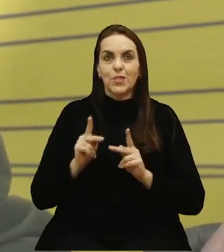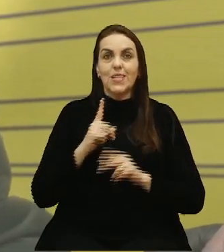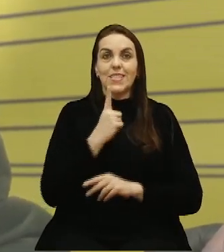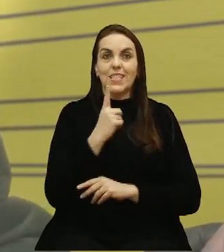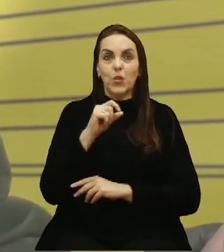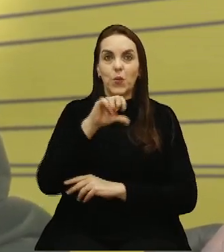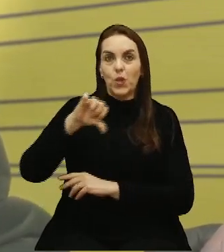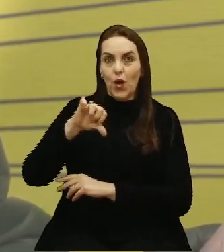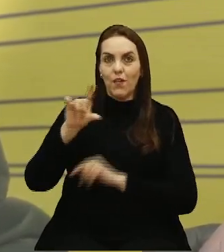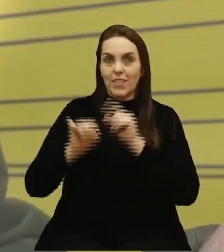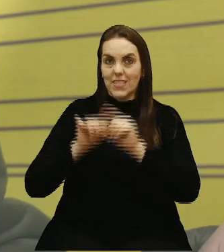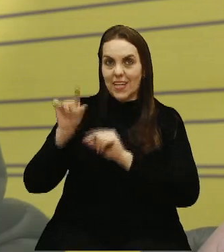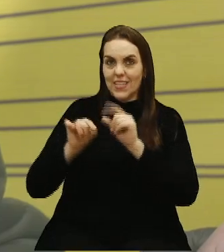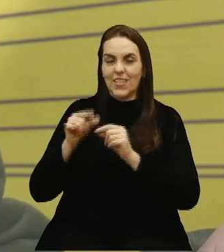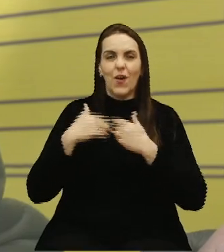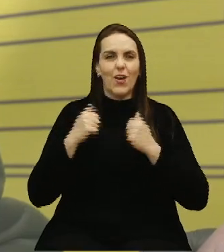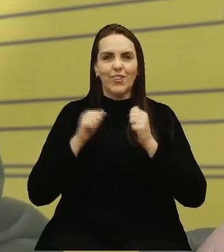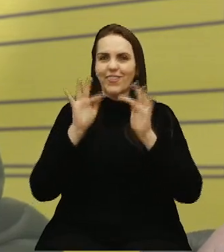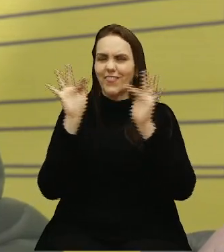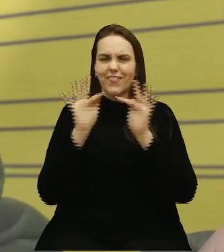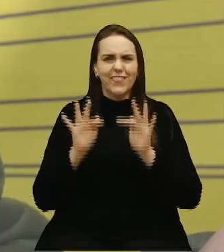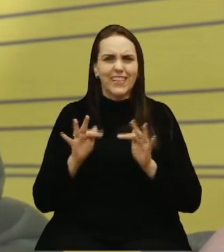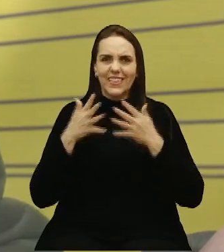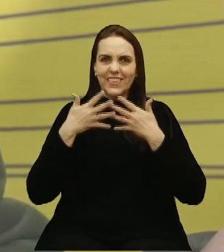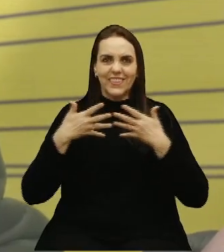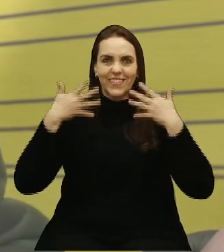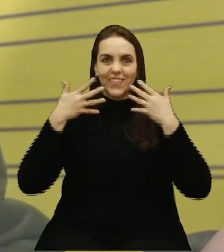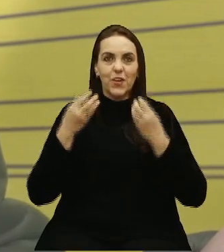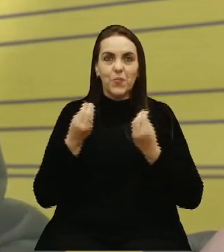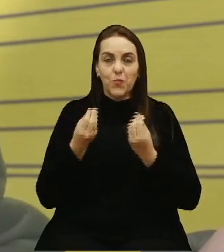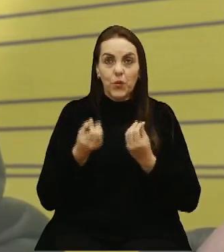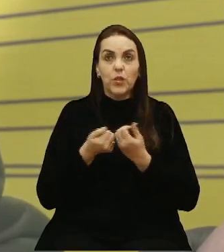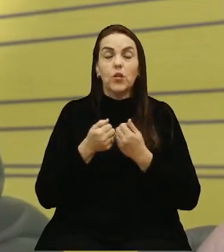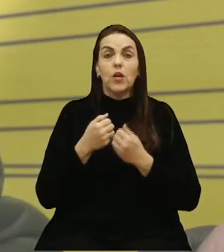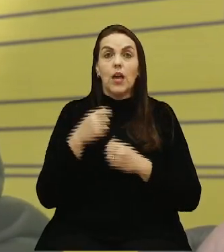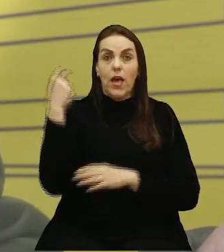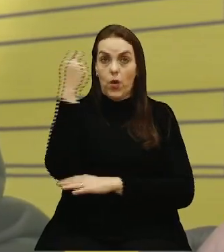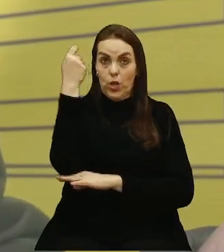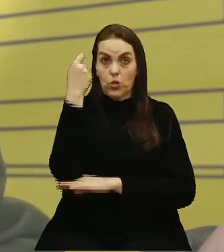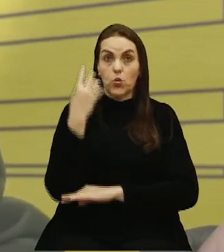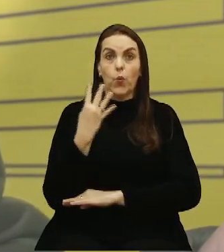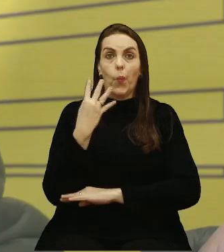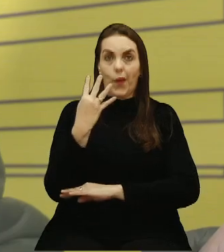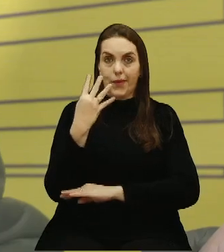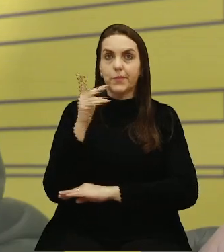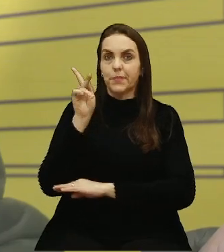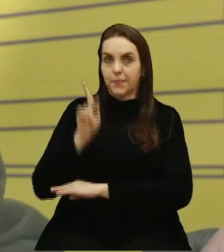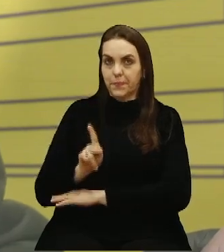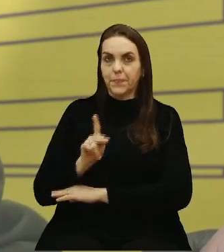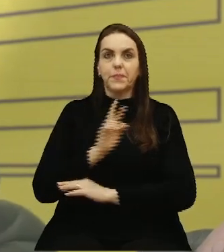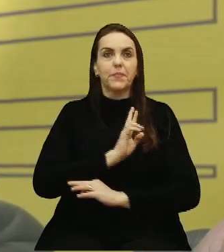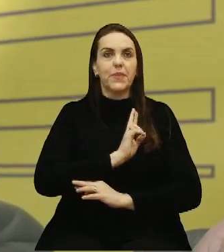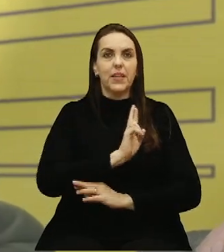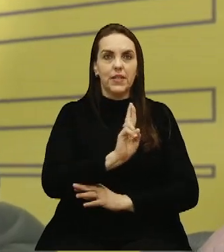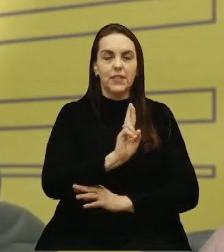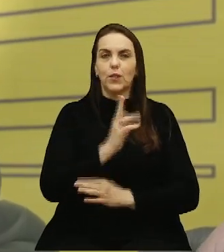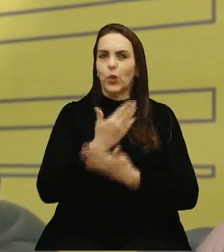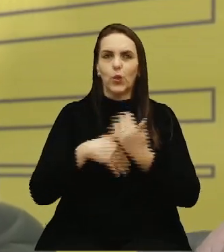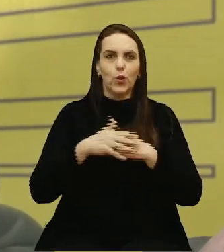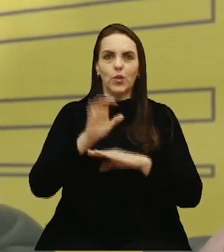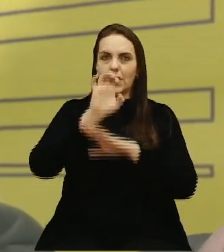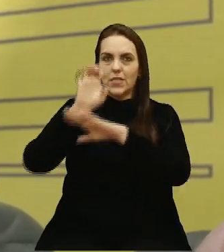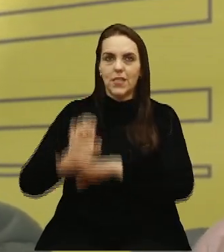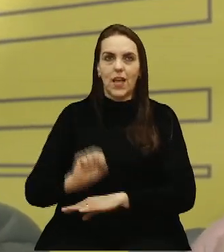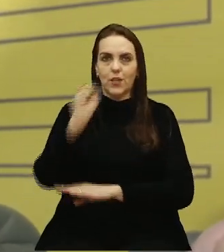109 selecionadas, estou extremamente feliz. No Rio Grande do Sul, nós somos 4, mas tem representação de todos os estados brasileiros e